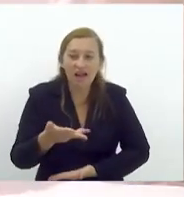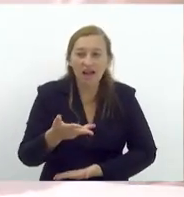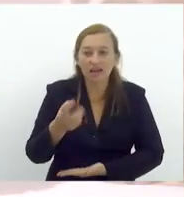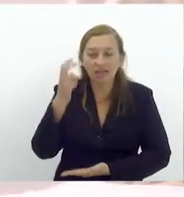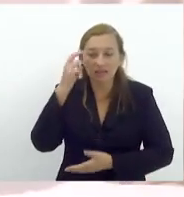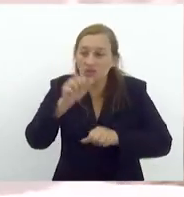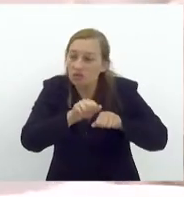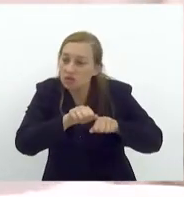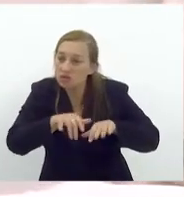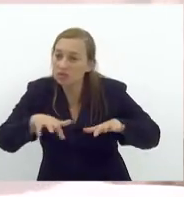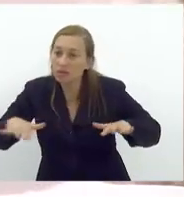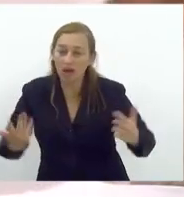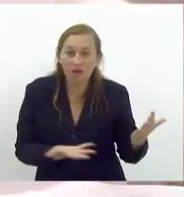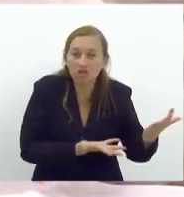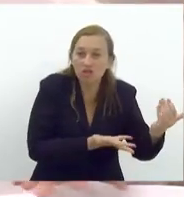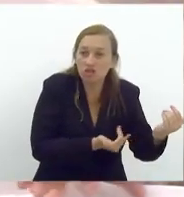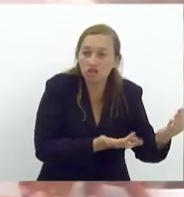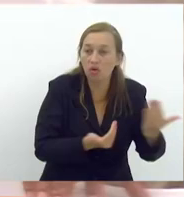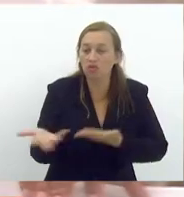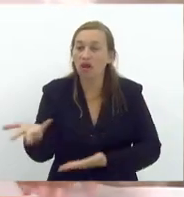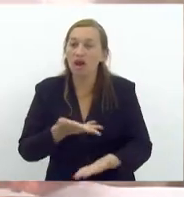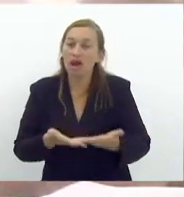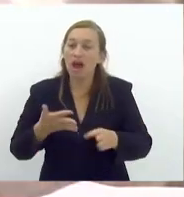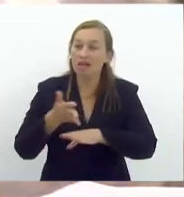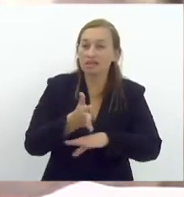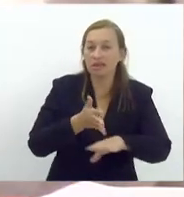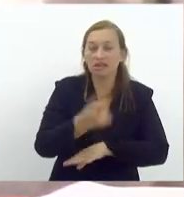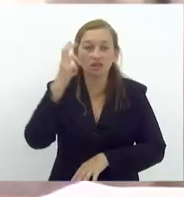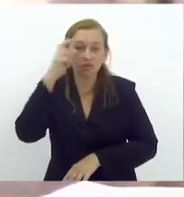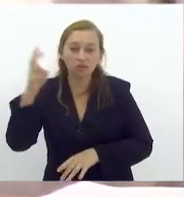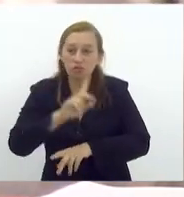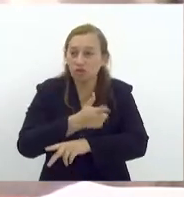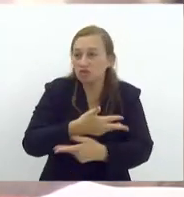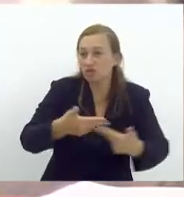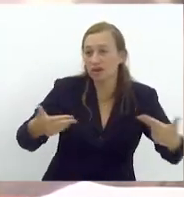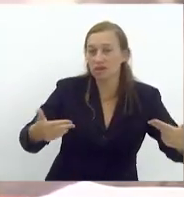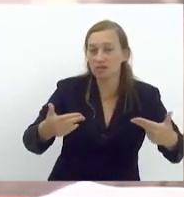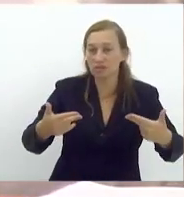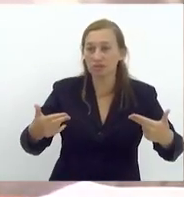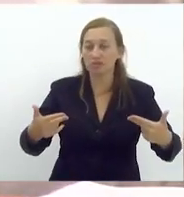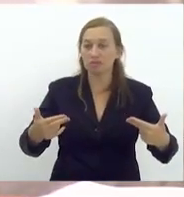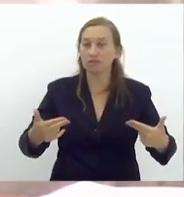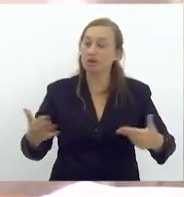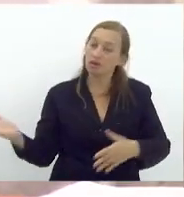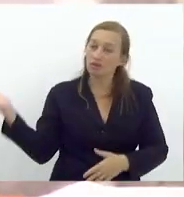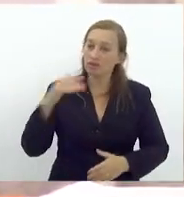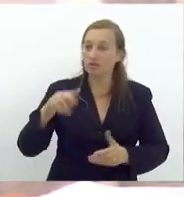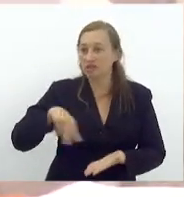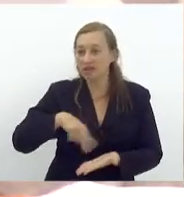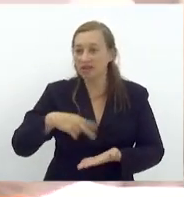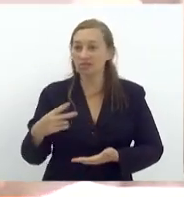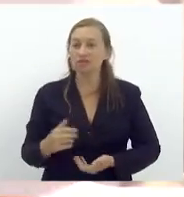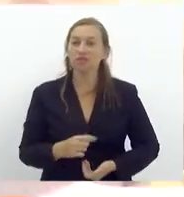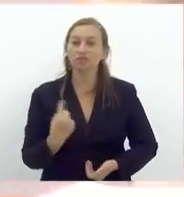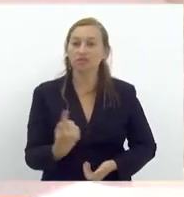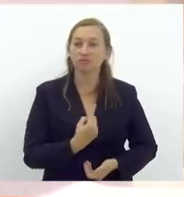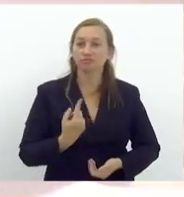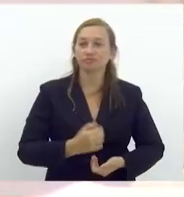meios de ampliar a esses jovem acesso a essa cultura de diversas formas de diversos meios Bora dançar com nós